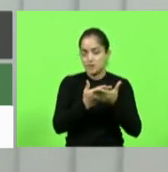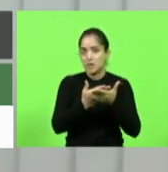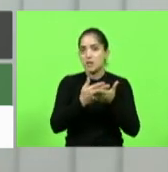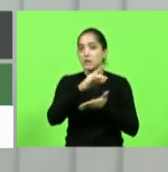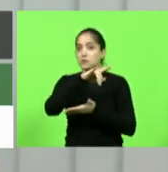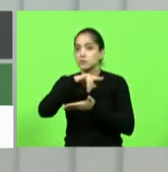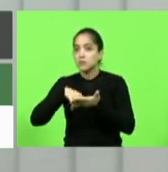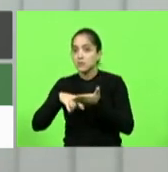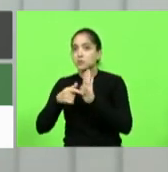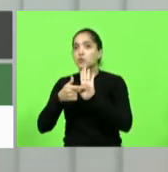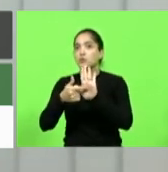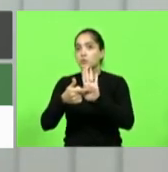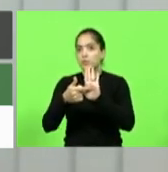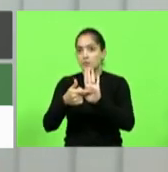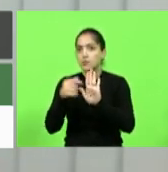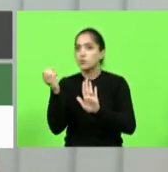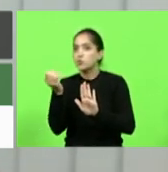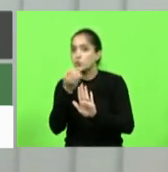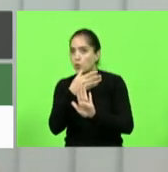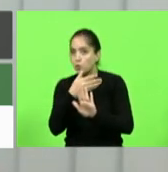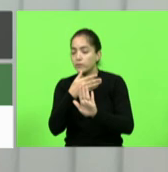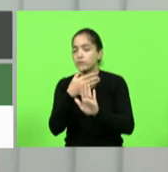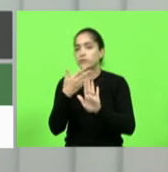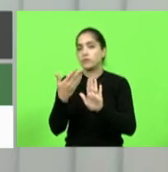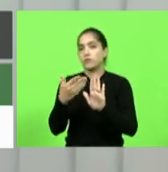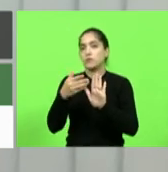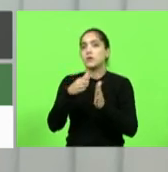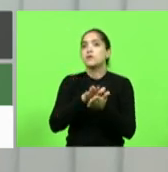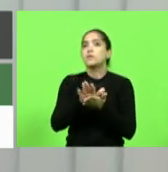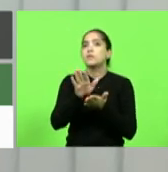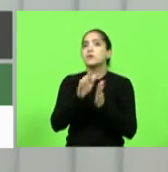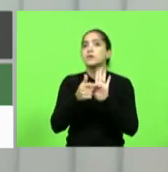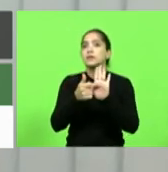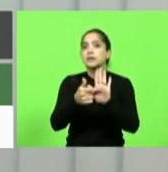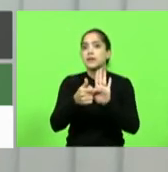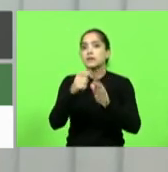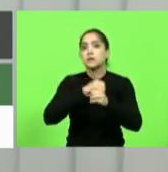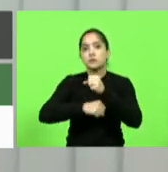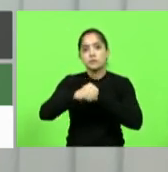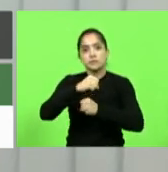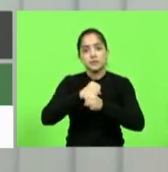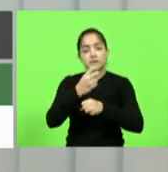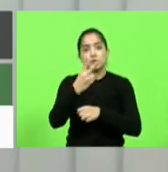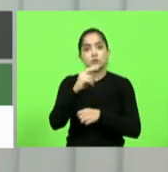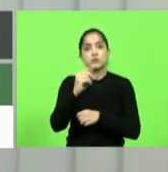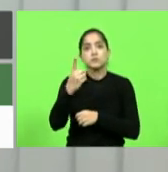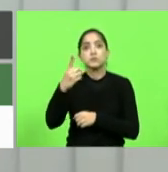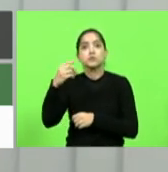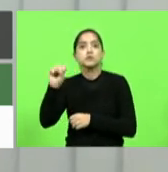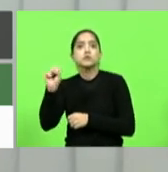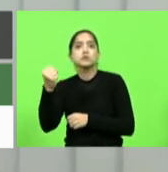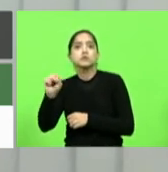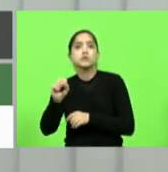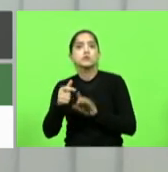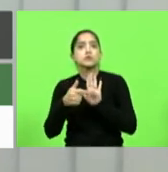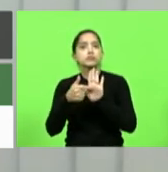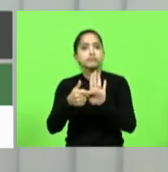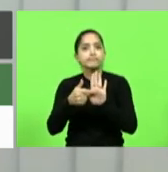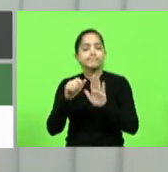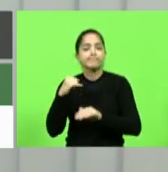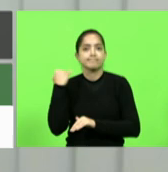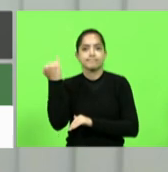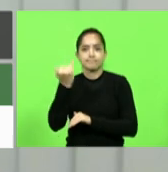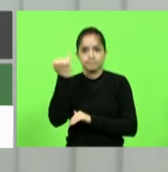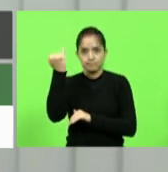documento que foi atualizado e publicado no ano de 2018, que fala da importância